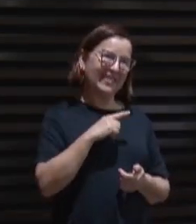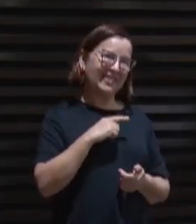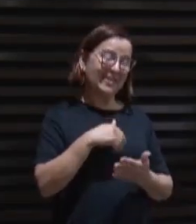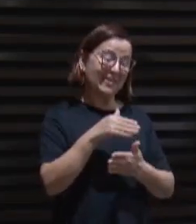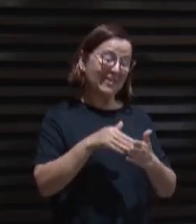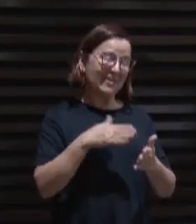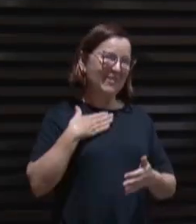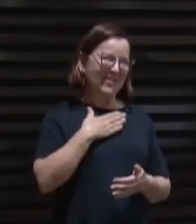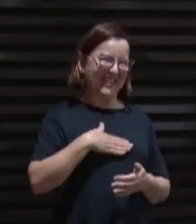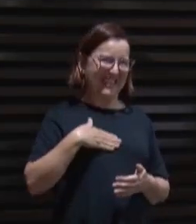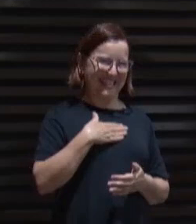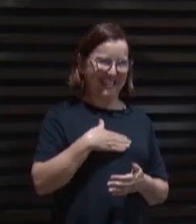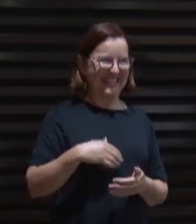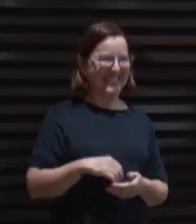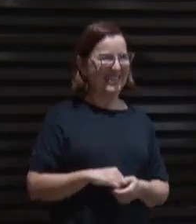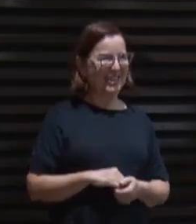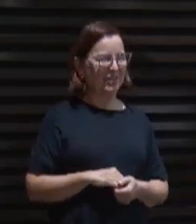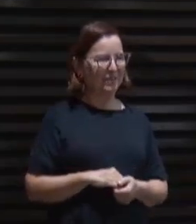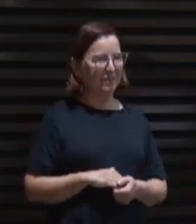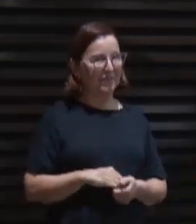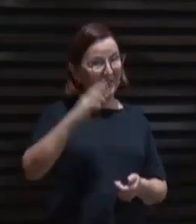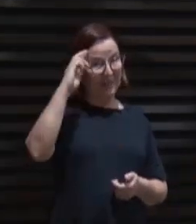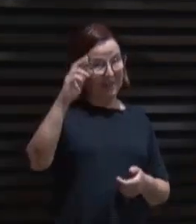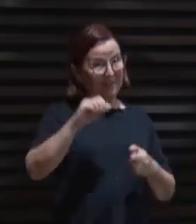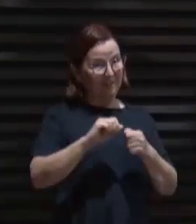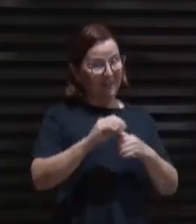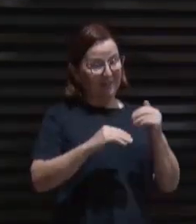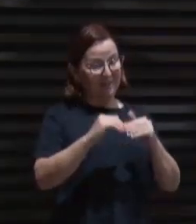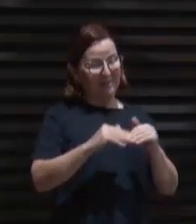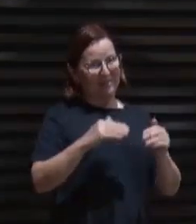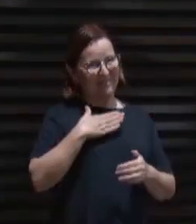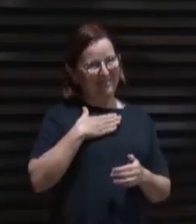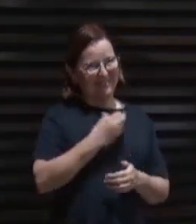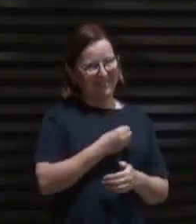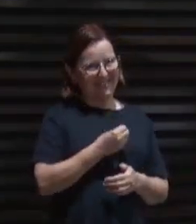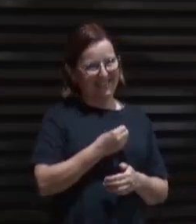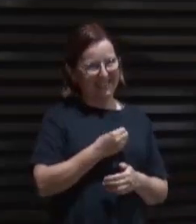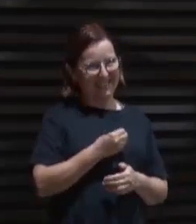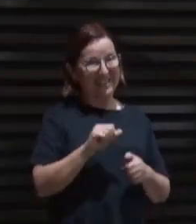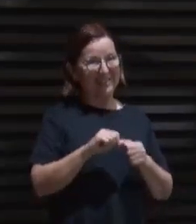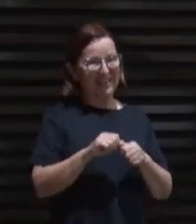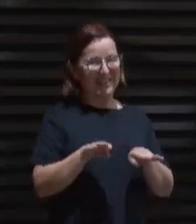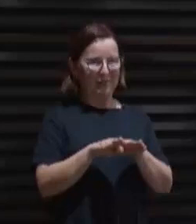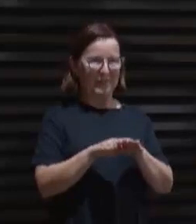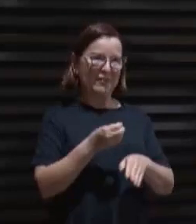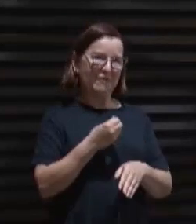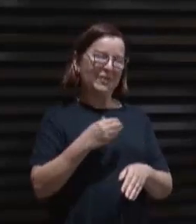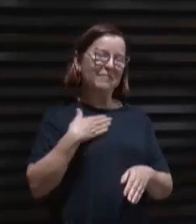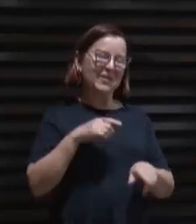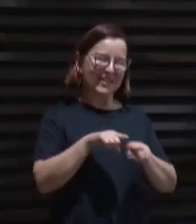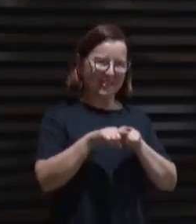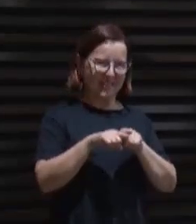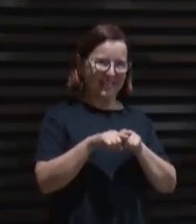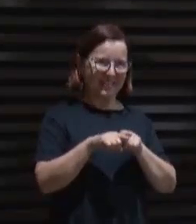meu prazer. Senhor, faz isso comigo. Faz isso com os meus irmãos. E nós